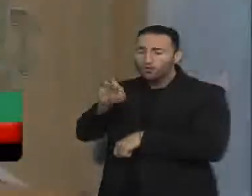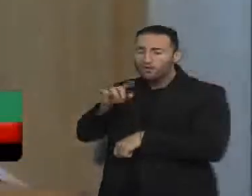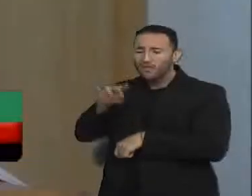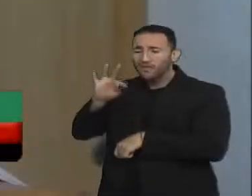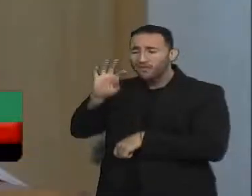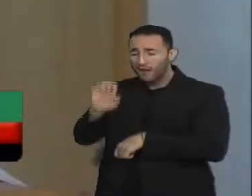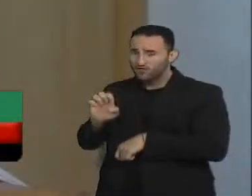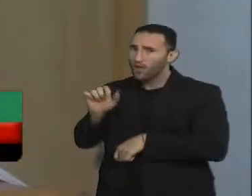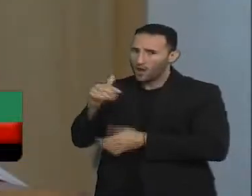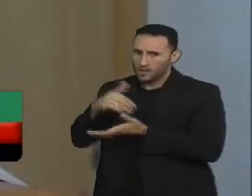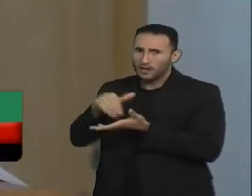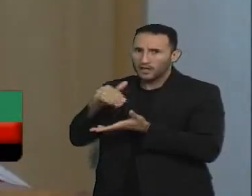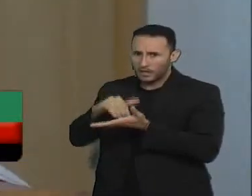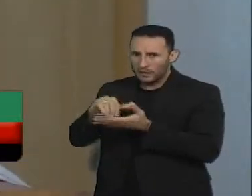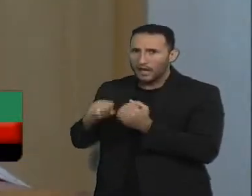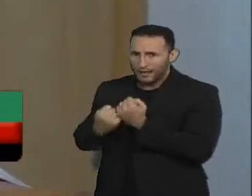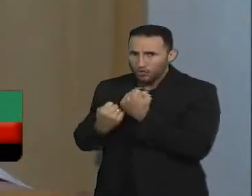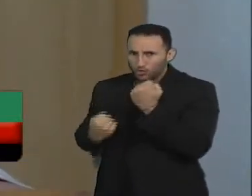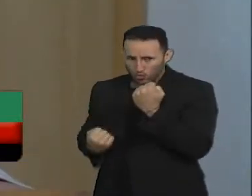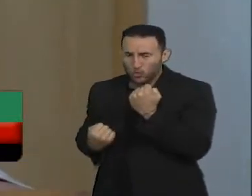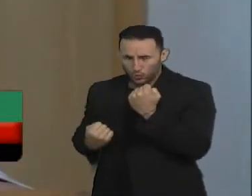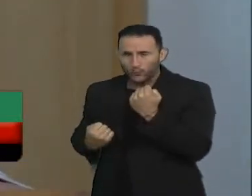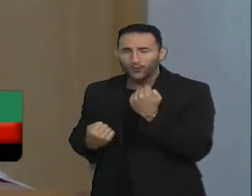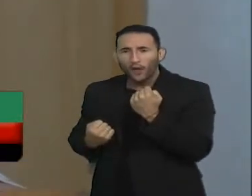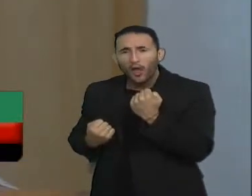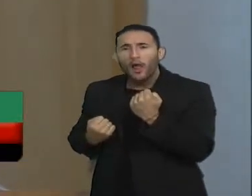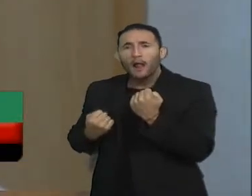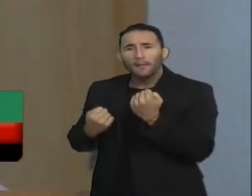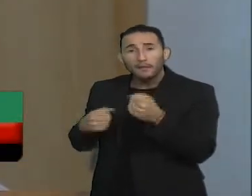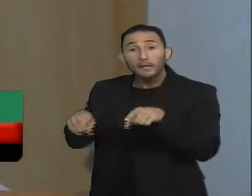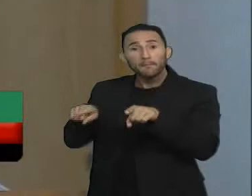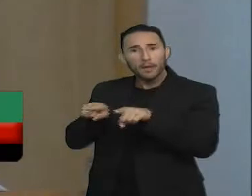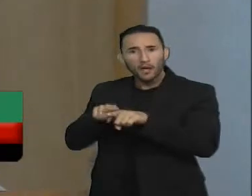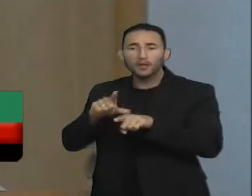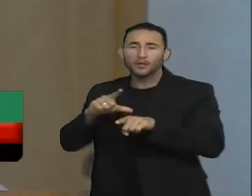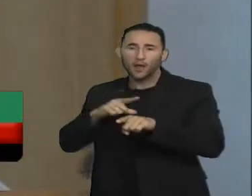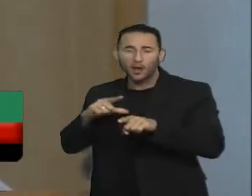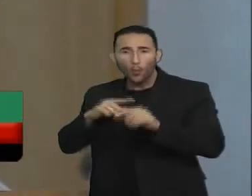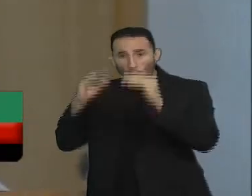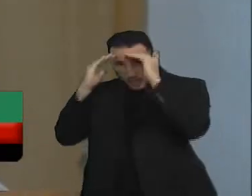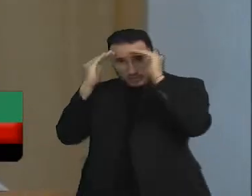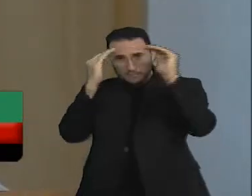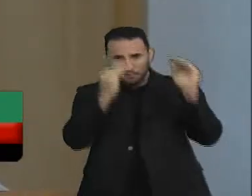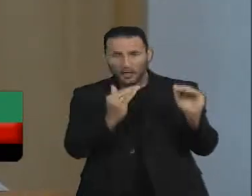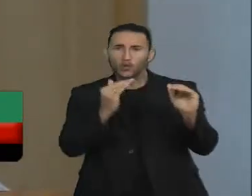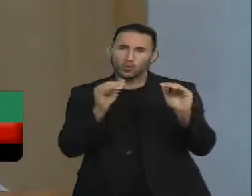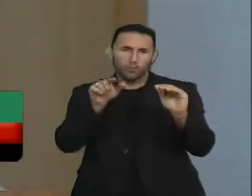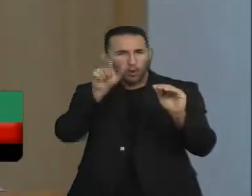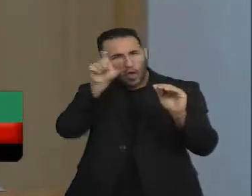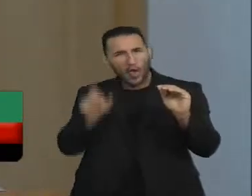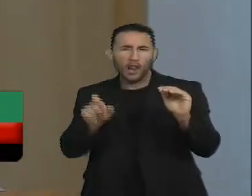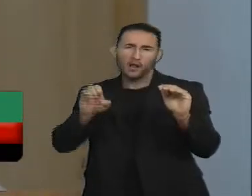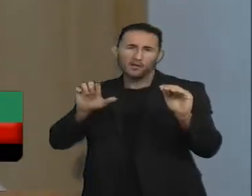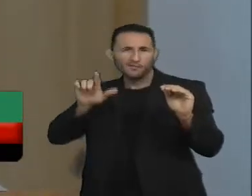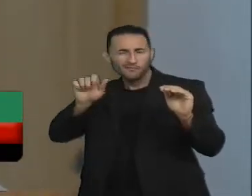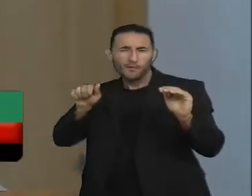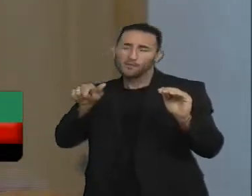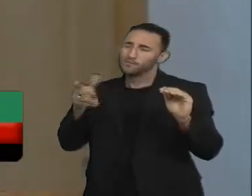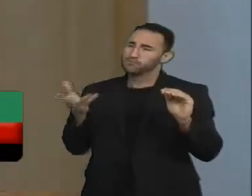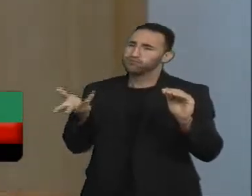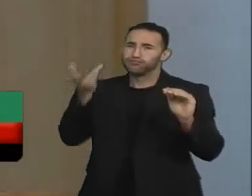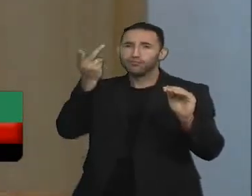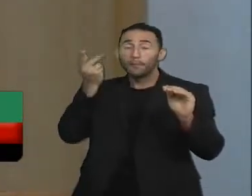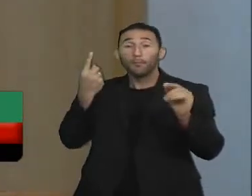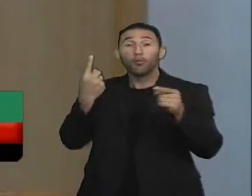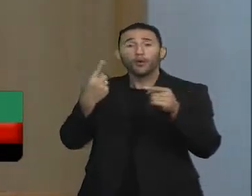Suzete, que é a secretária de adjunto, que também tem um grande respeito pela pessoa dela, quero parabenizar, porque